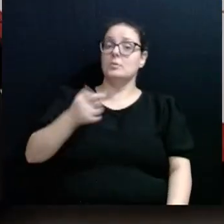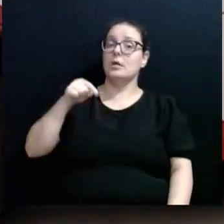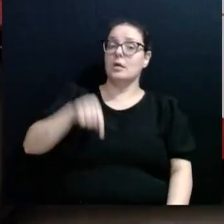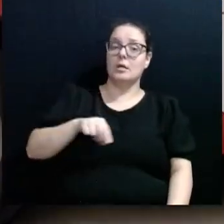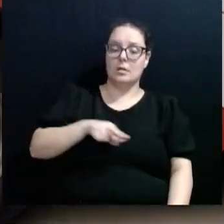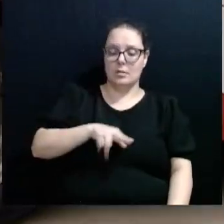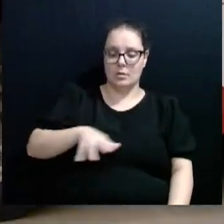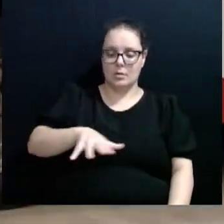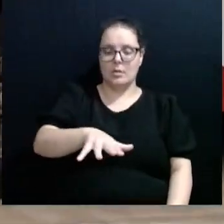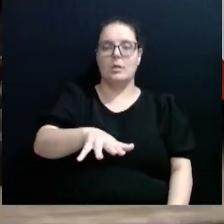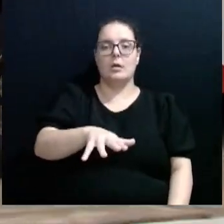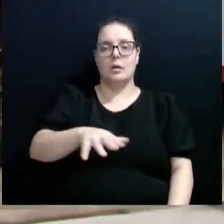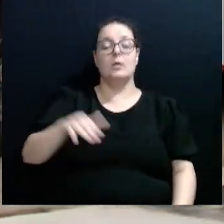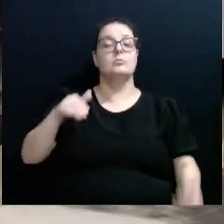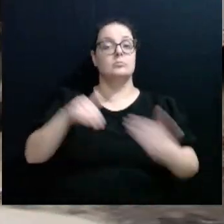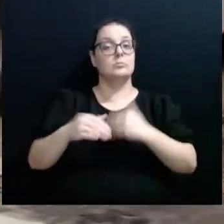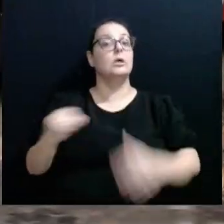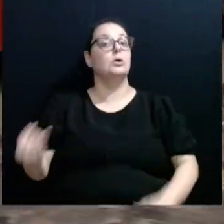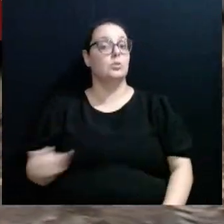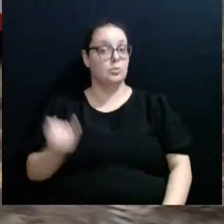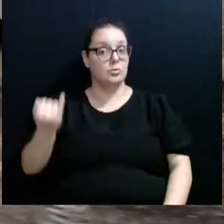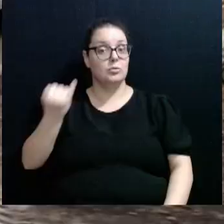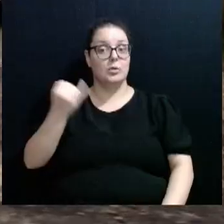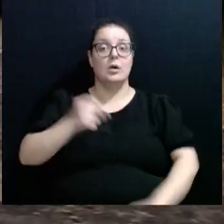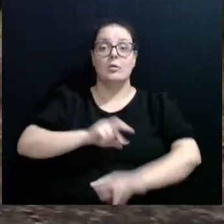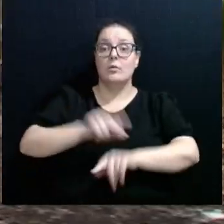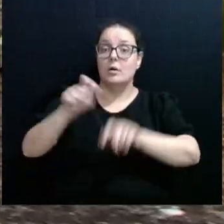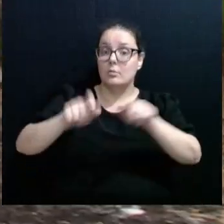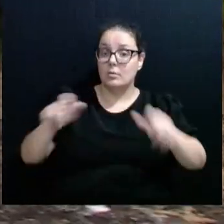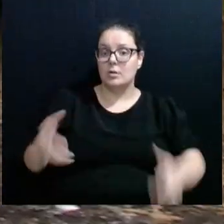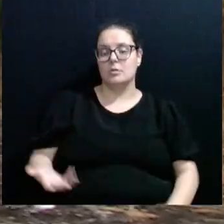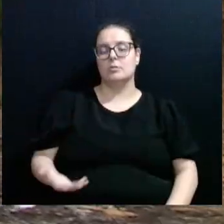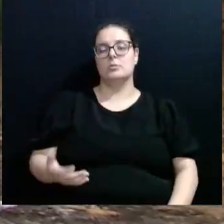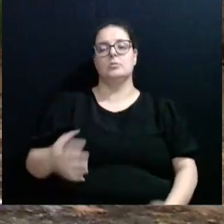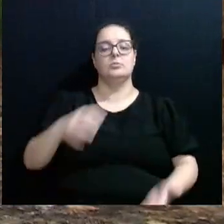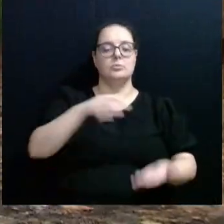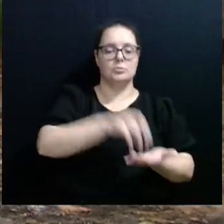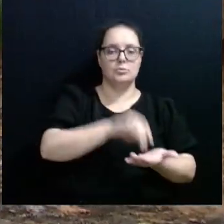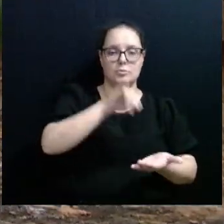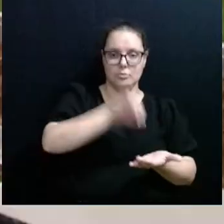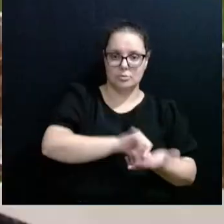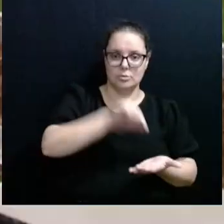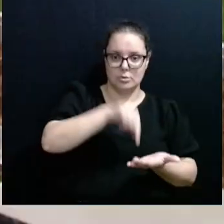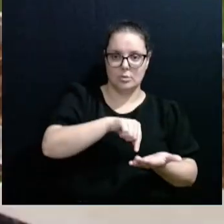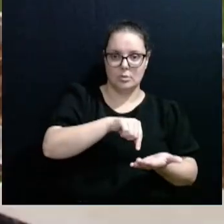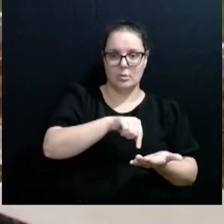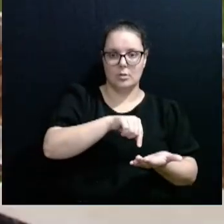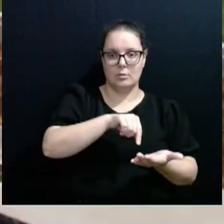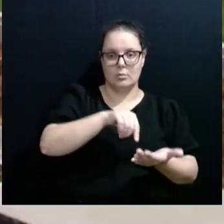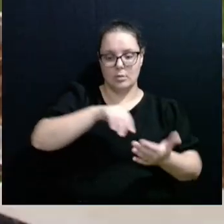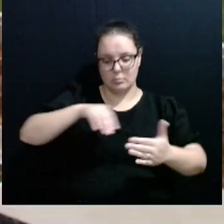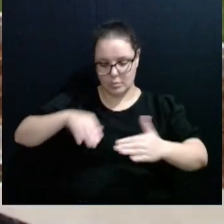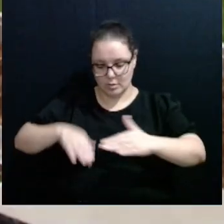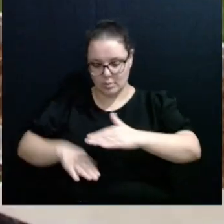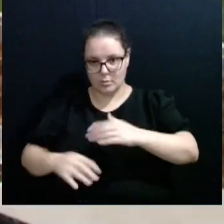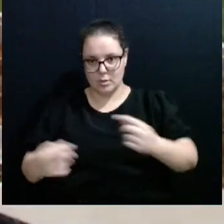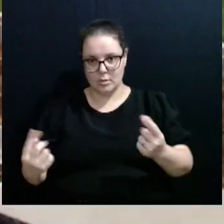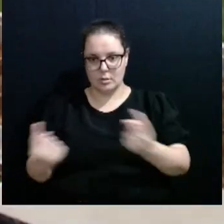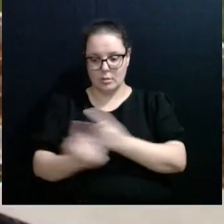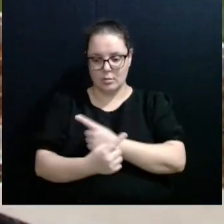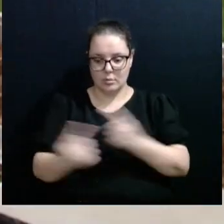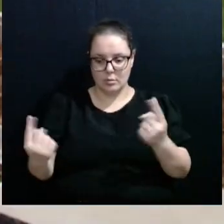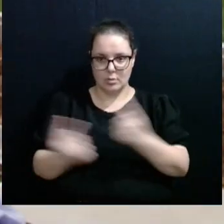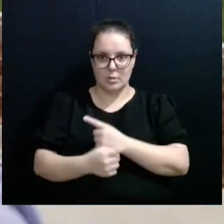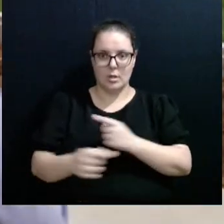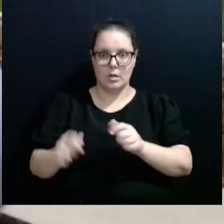muito importante. Muitas pessoas que vêm do centro passam debaixo da Anhanguera, sob a Anhanguera, vinda do Jardim Aurélia, e usam